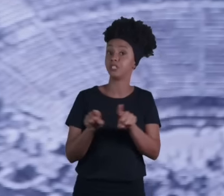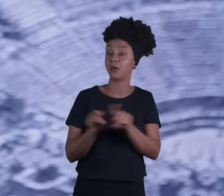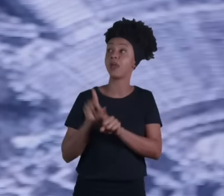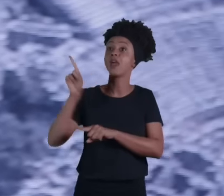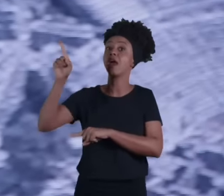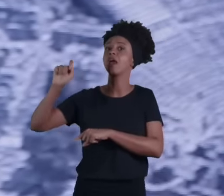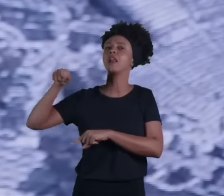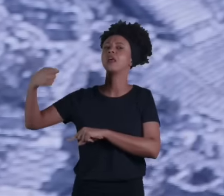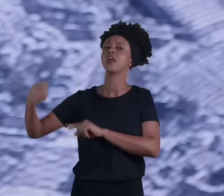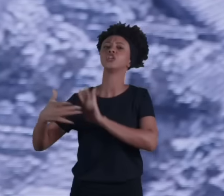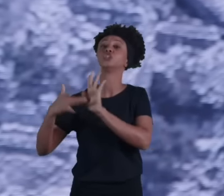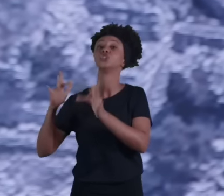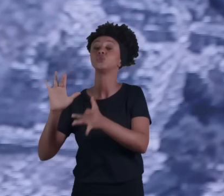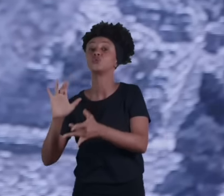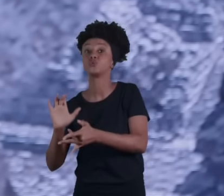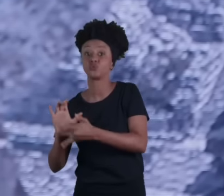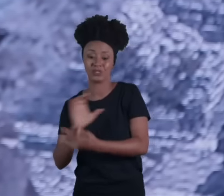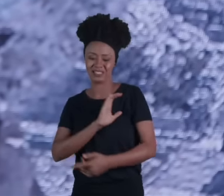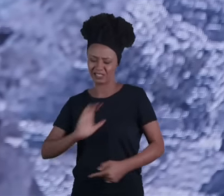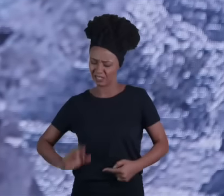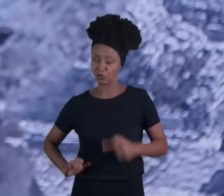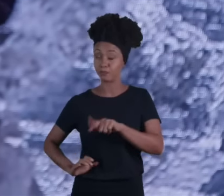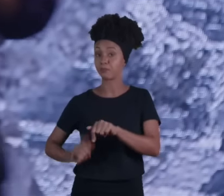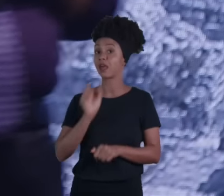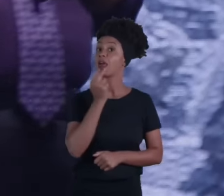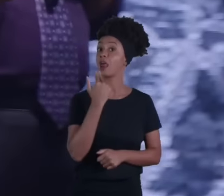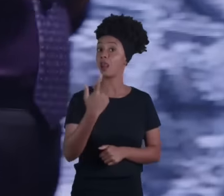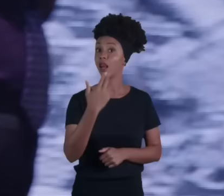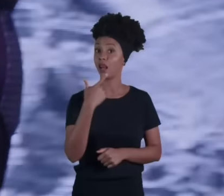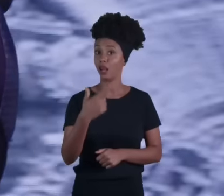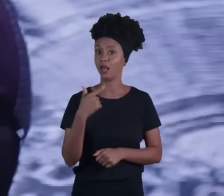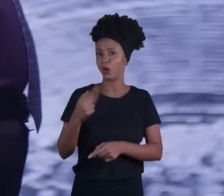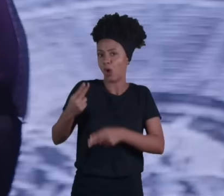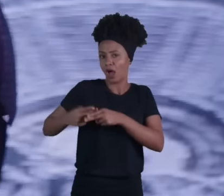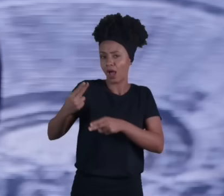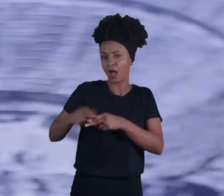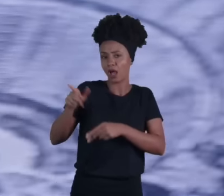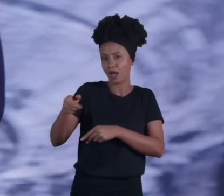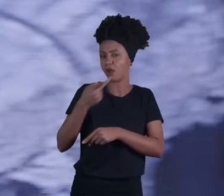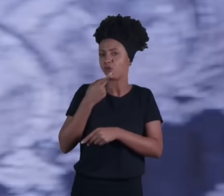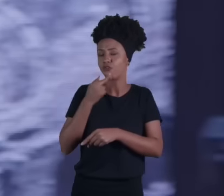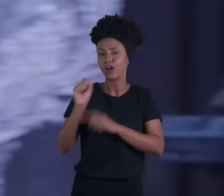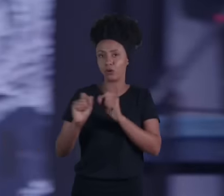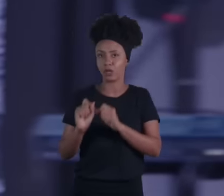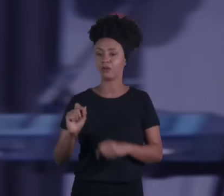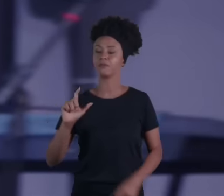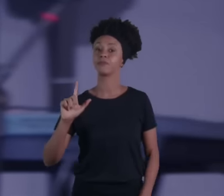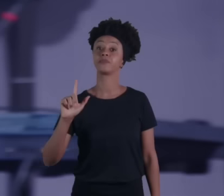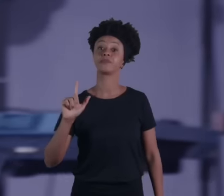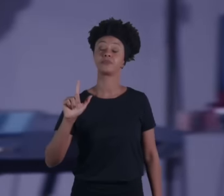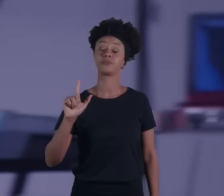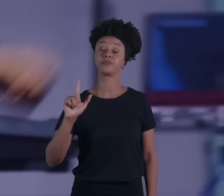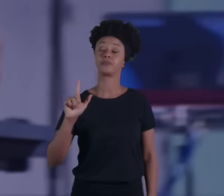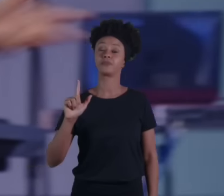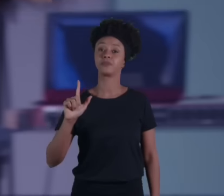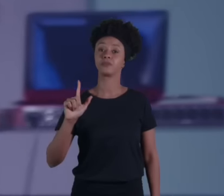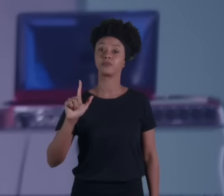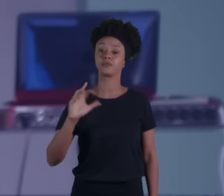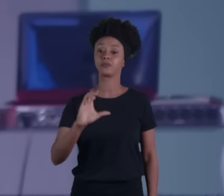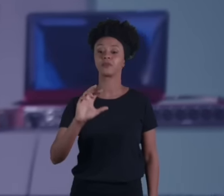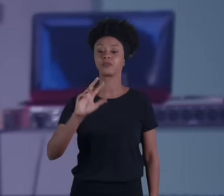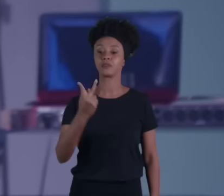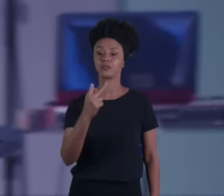Cristo. A palavra Christos no grego é a tradução da palavra Mashiach no Velho